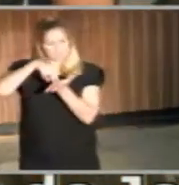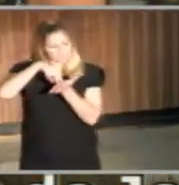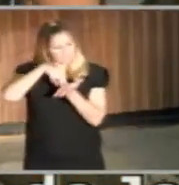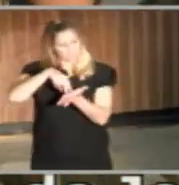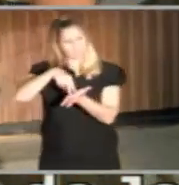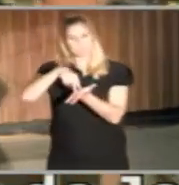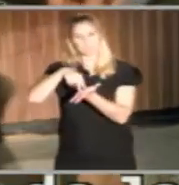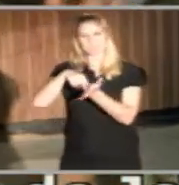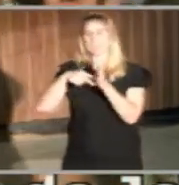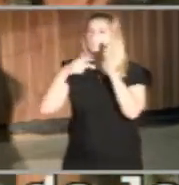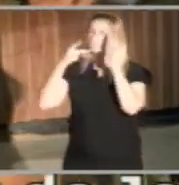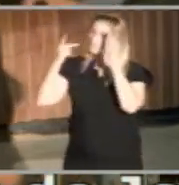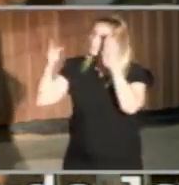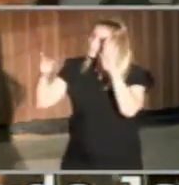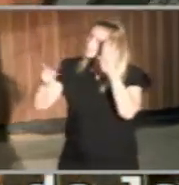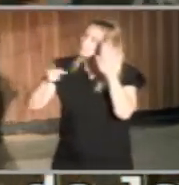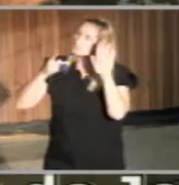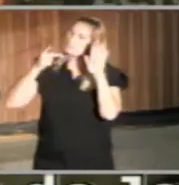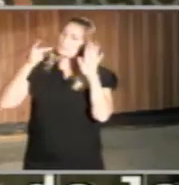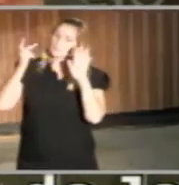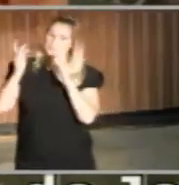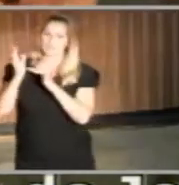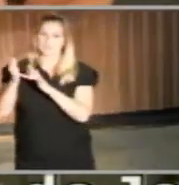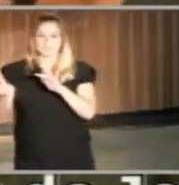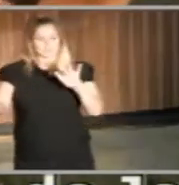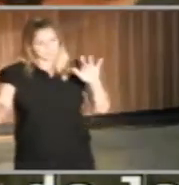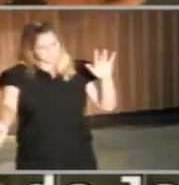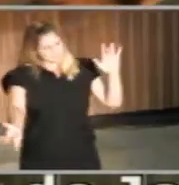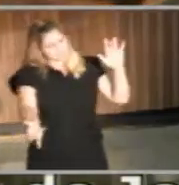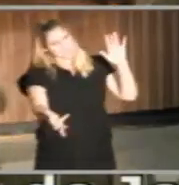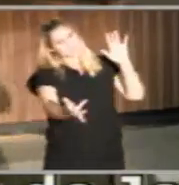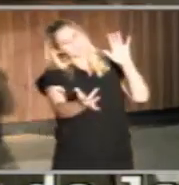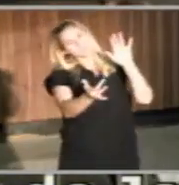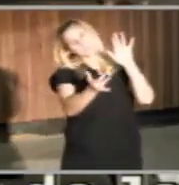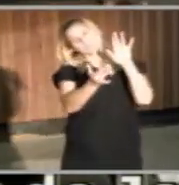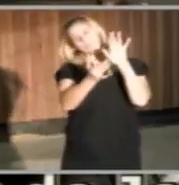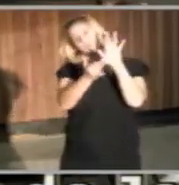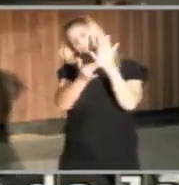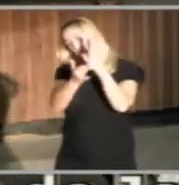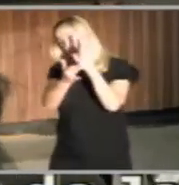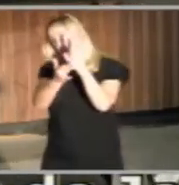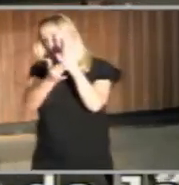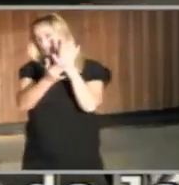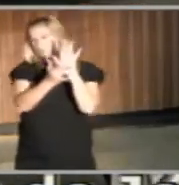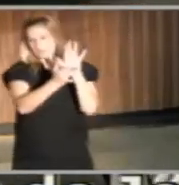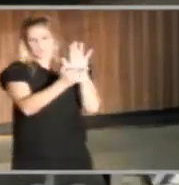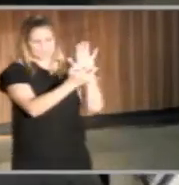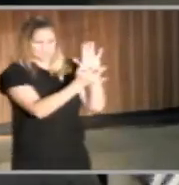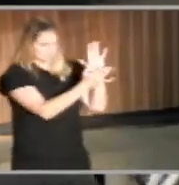sim, firme nas promessas de Jesus.